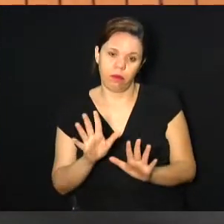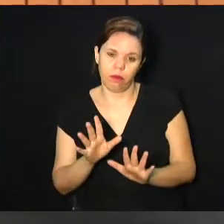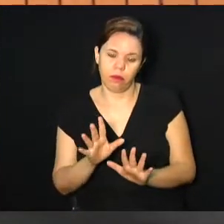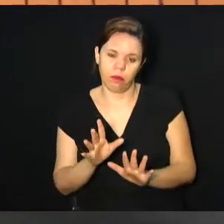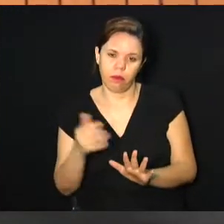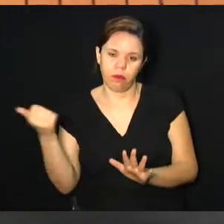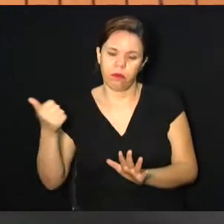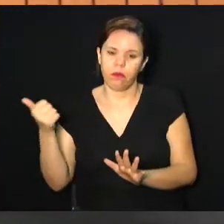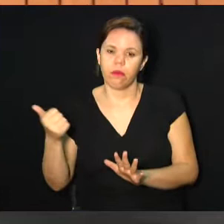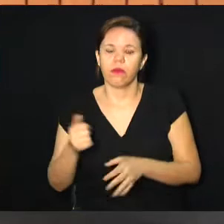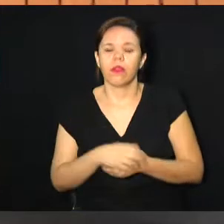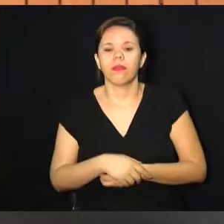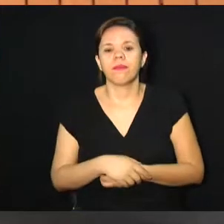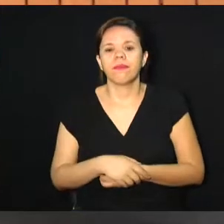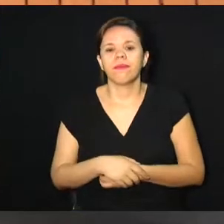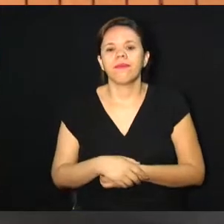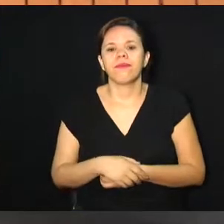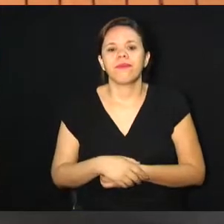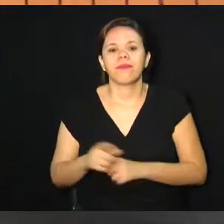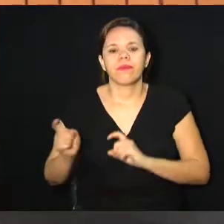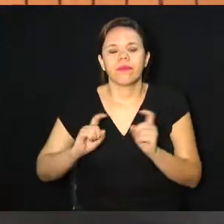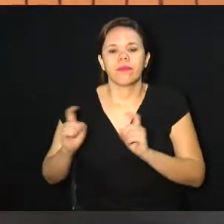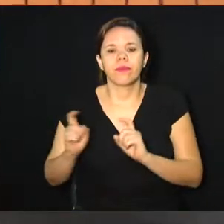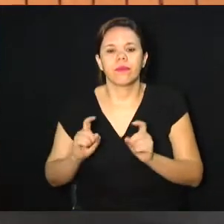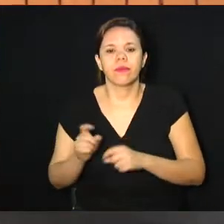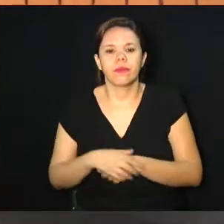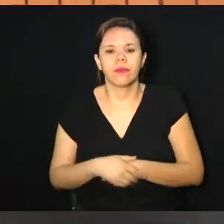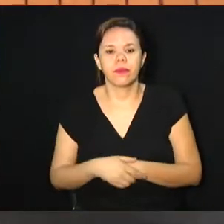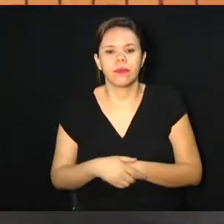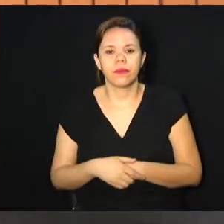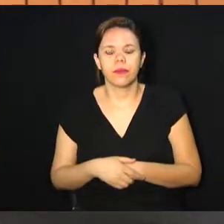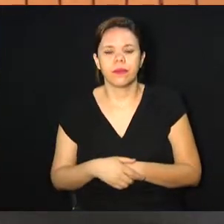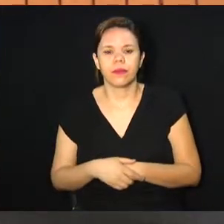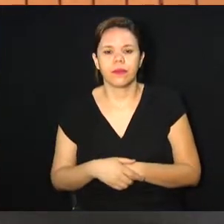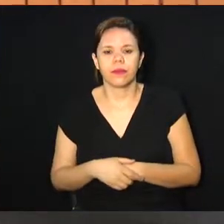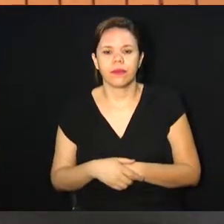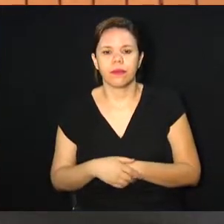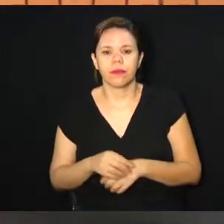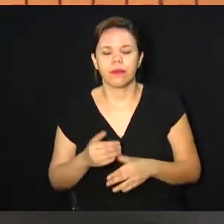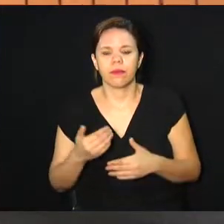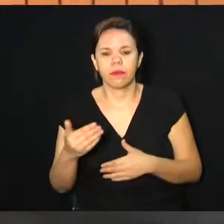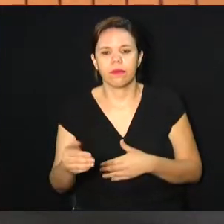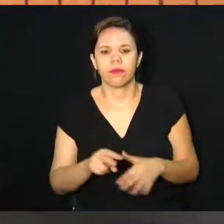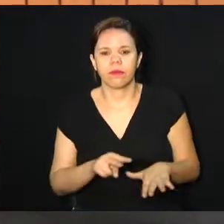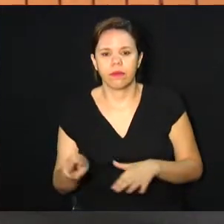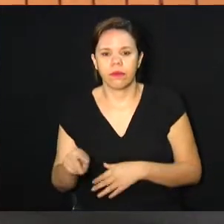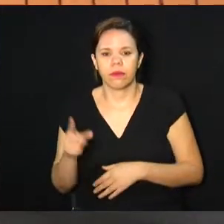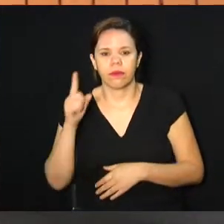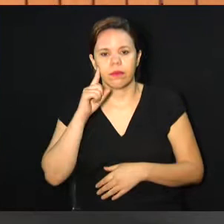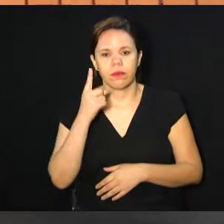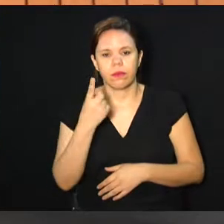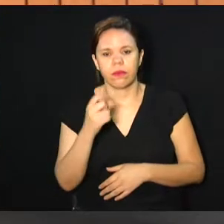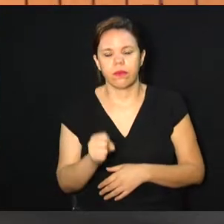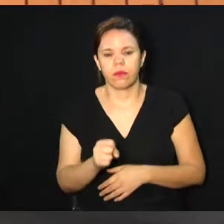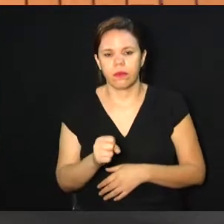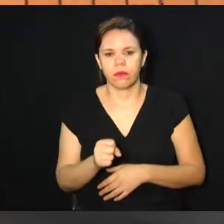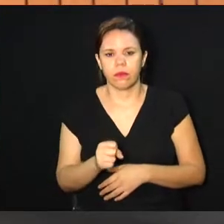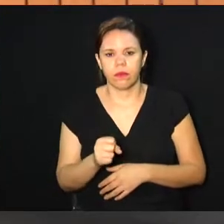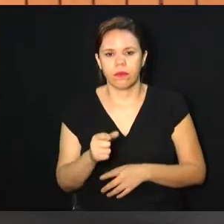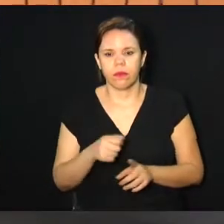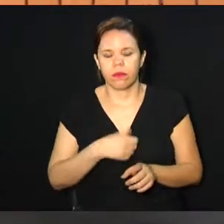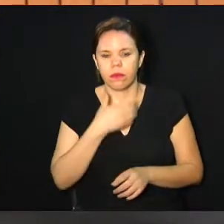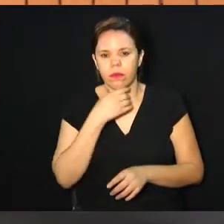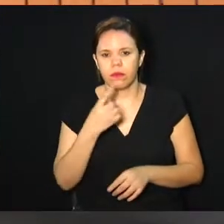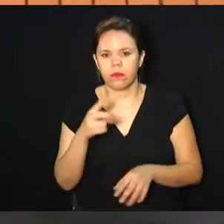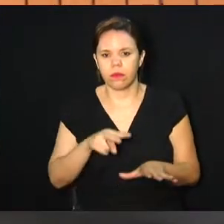Primeiro, porque a primeira audiência, se eu não me engano, é semana que vem, 18 de dezembro, é uma semana do